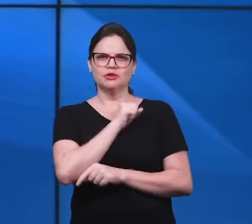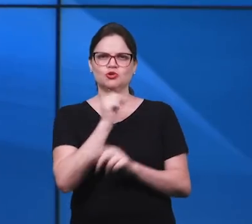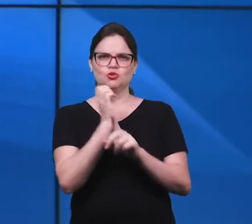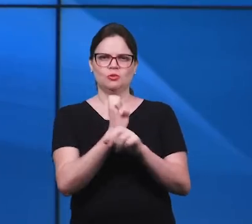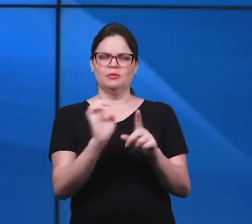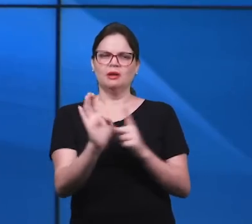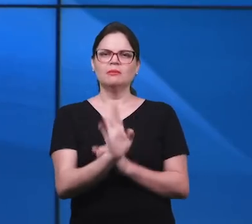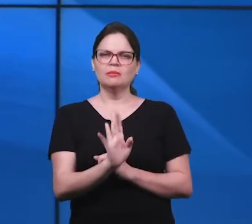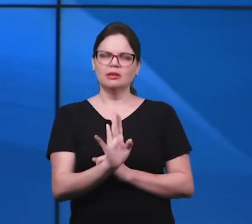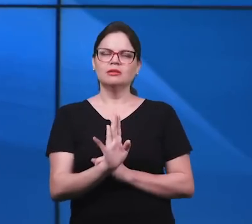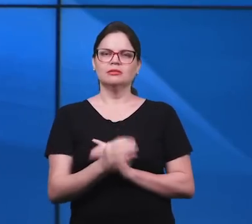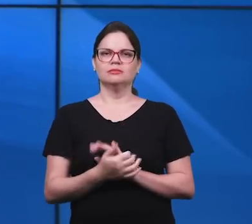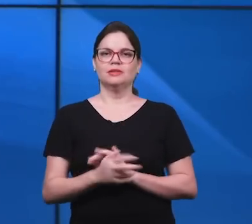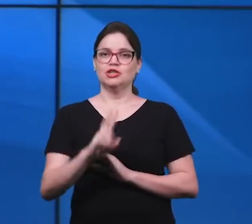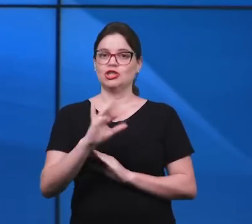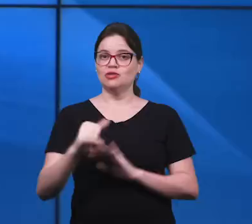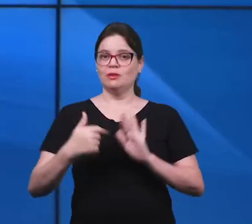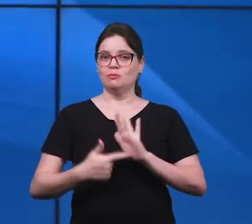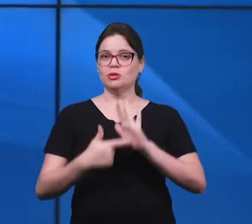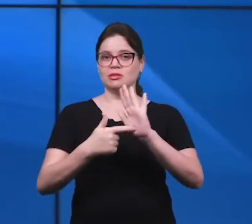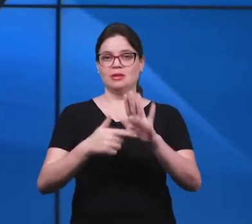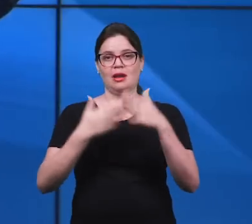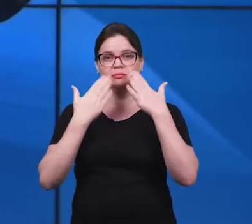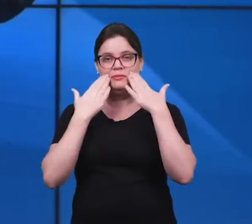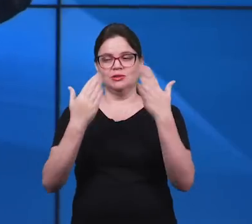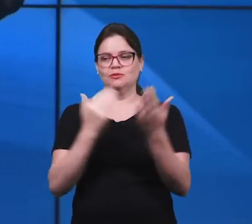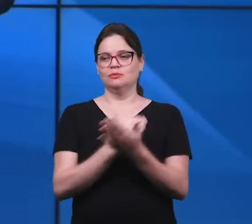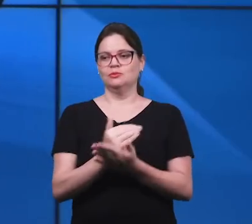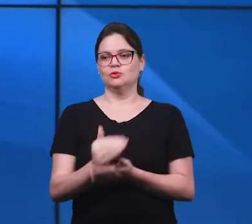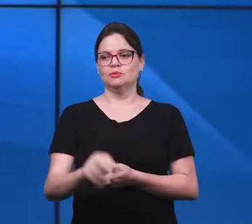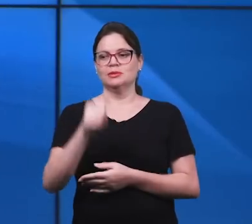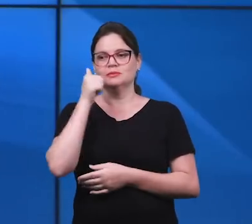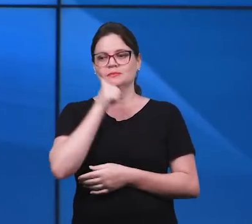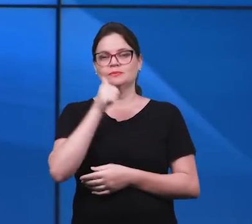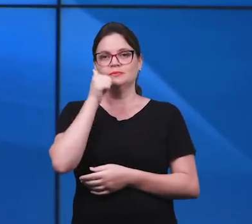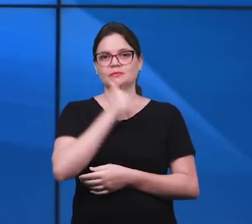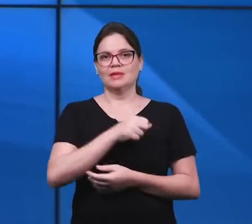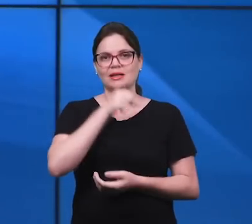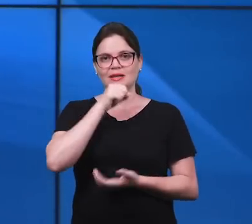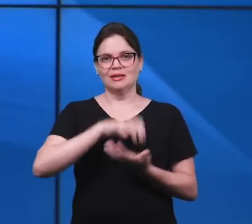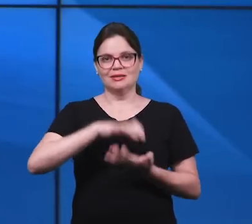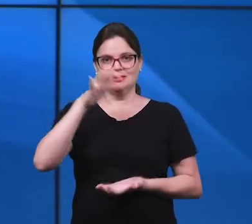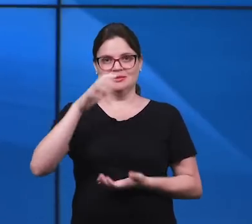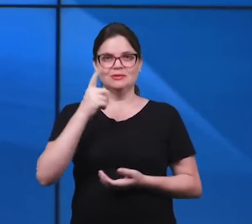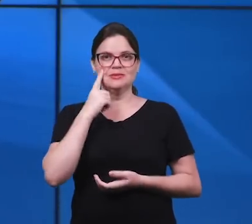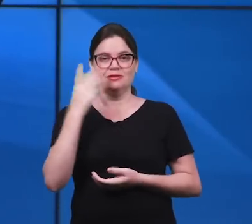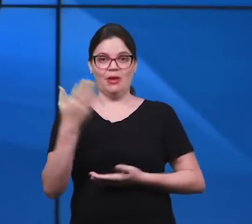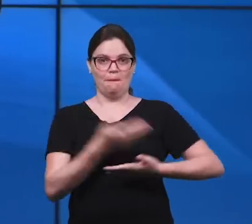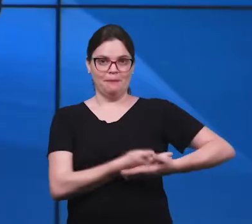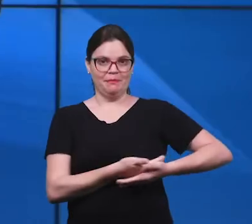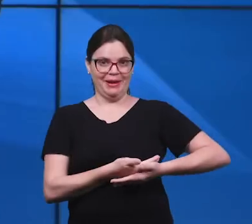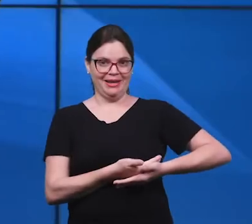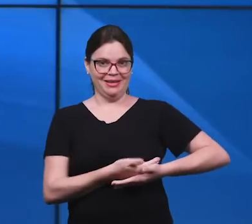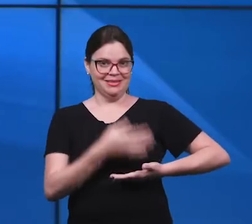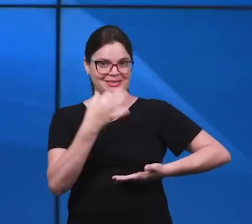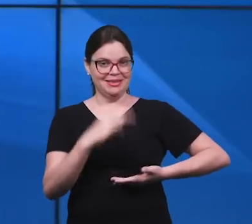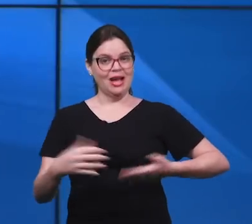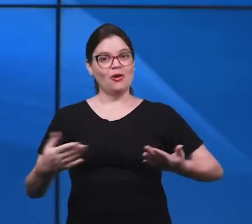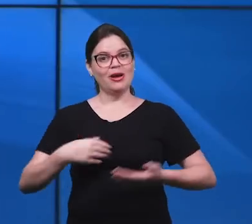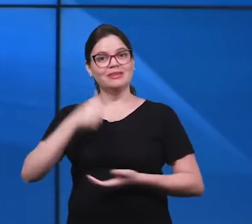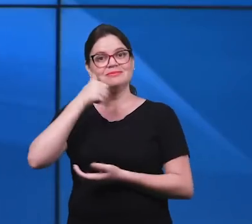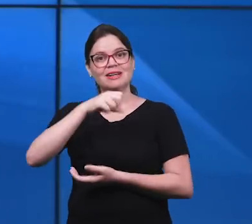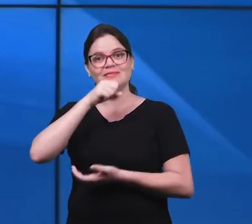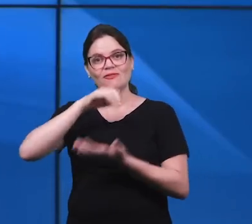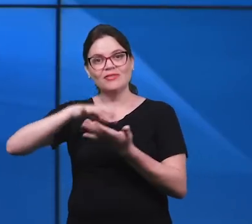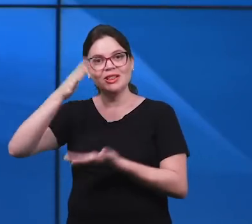sobre a Escola Bíblica Dominical. E nós iremos iniciar aqui com o testemunho de uma anciã. Veja bem, acabamos de mostrar os bebês e vamos mostrar